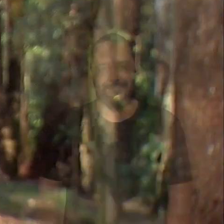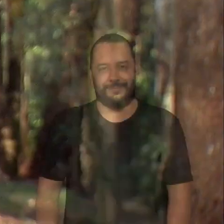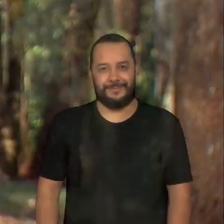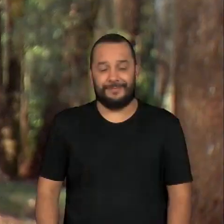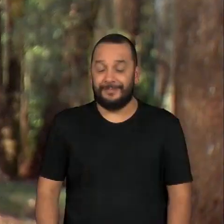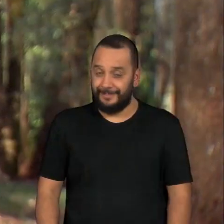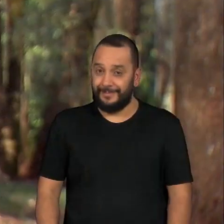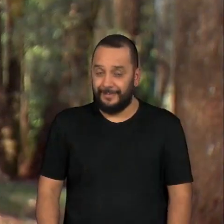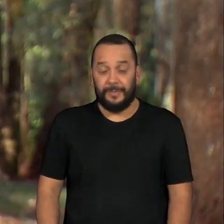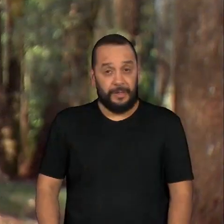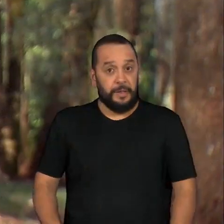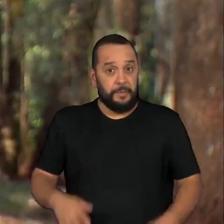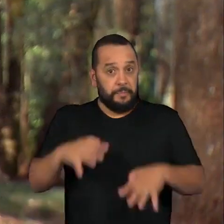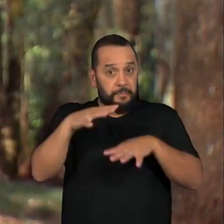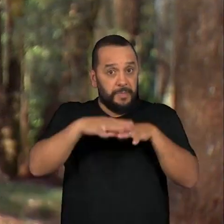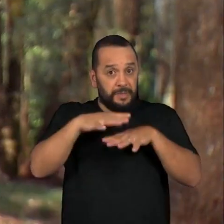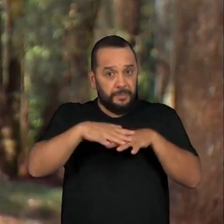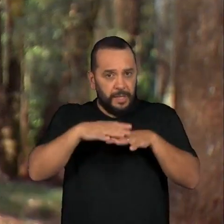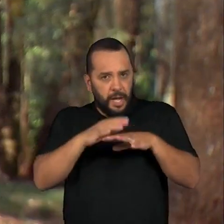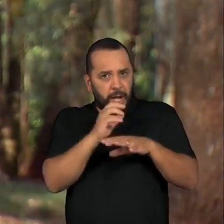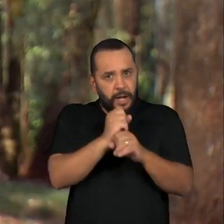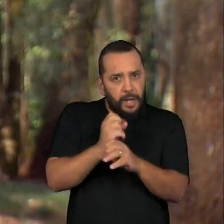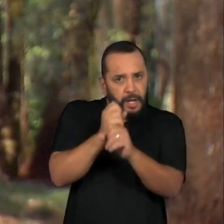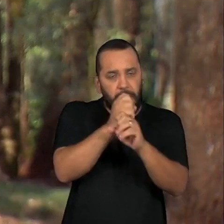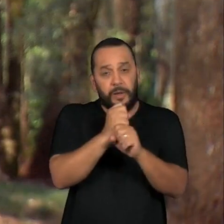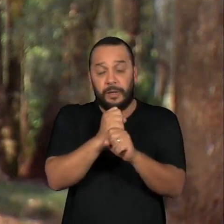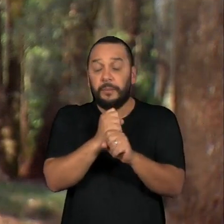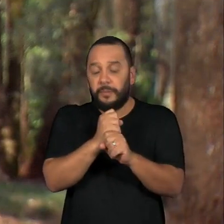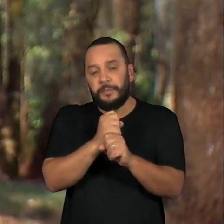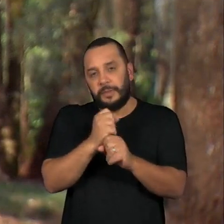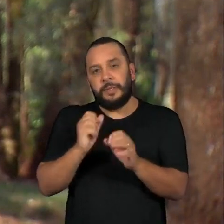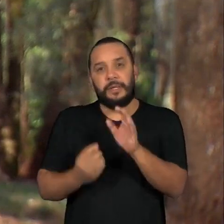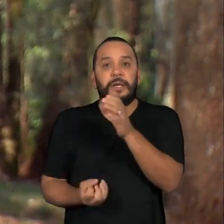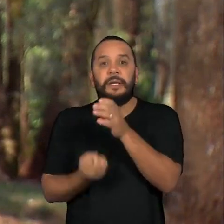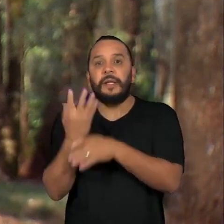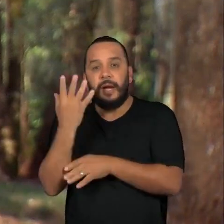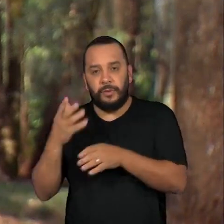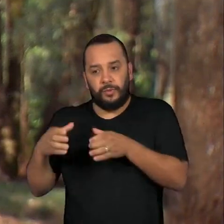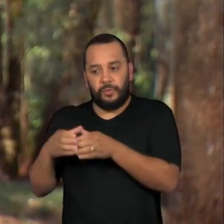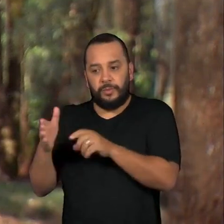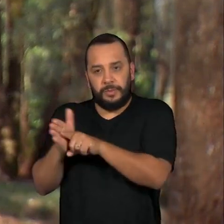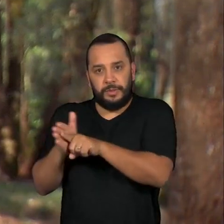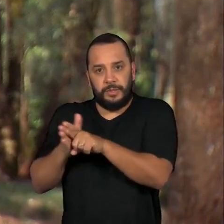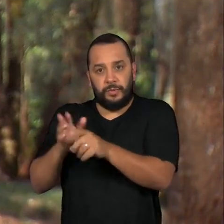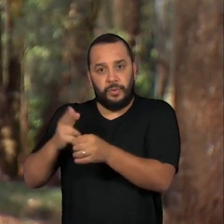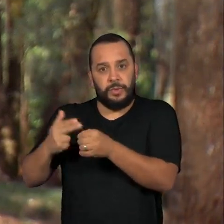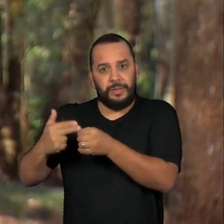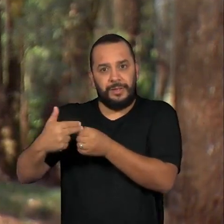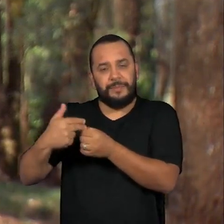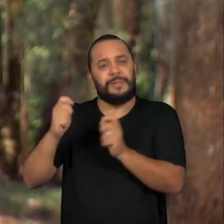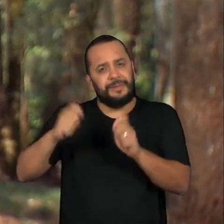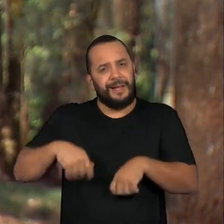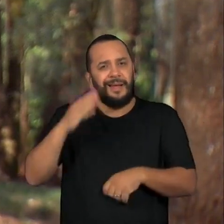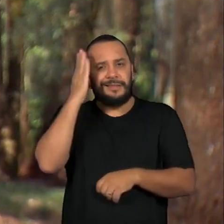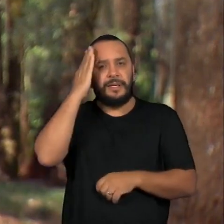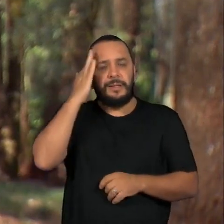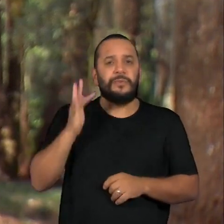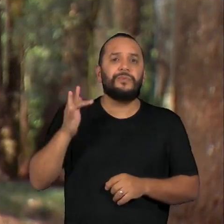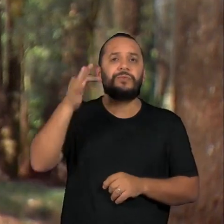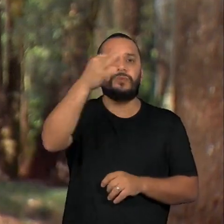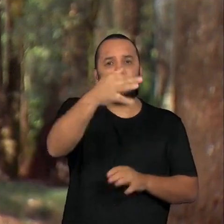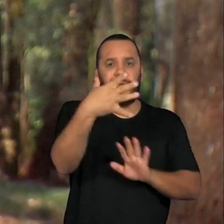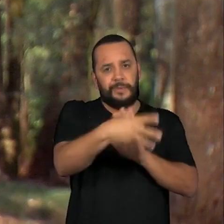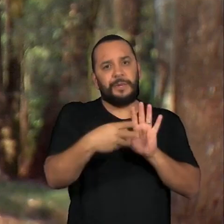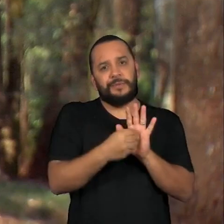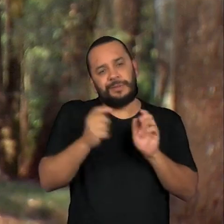Um modelo matemático criado por pesquisadores da Unicamp ajuda a prever o futuro da floresta amazônica. O clima mais